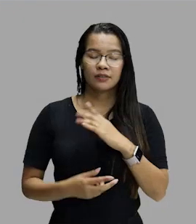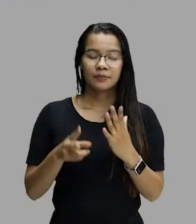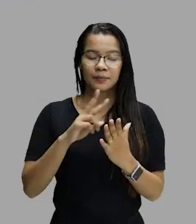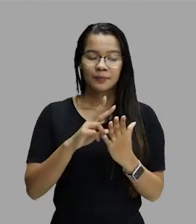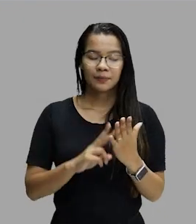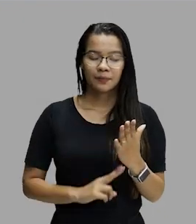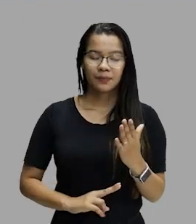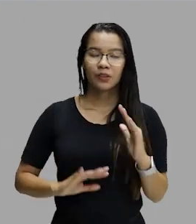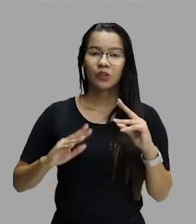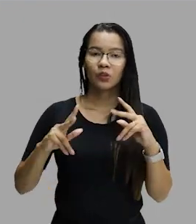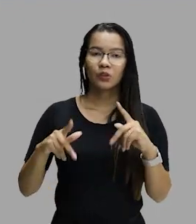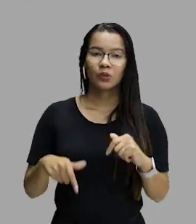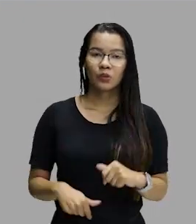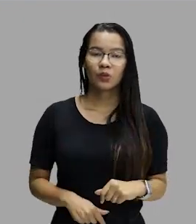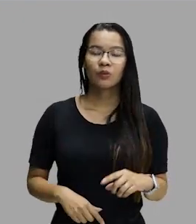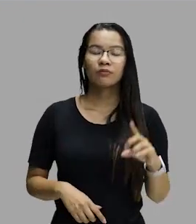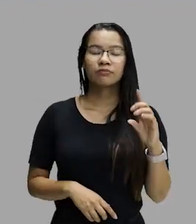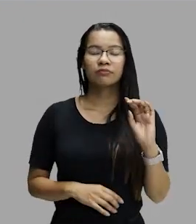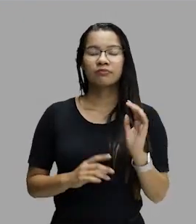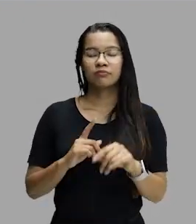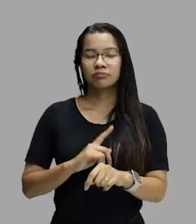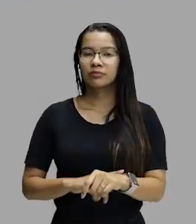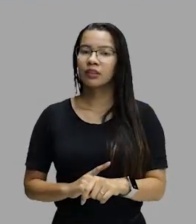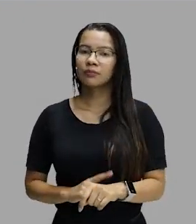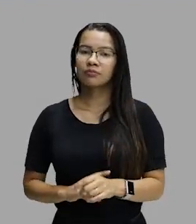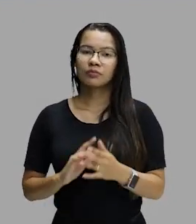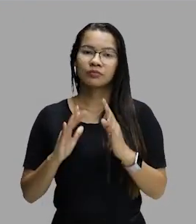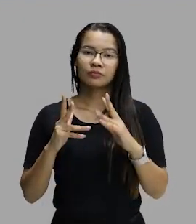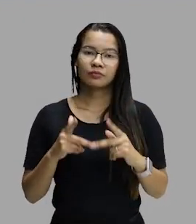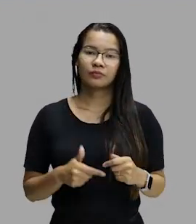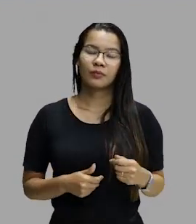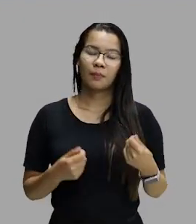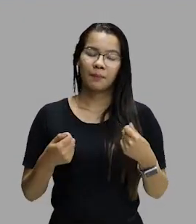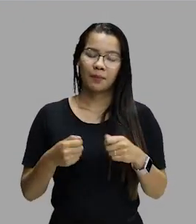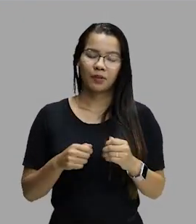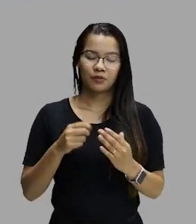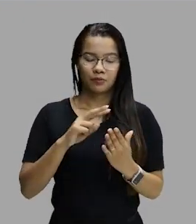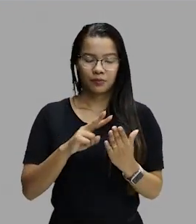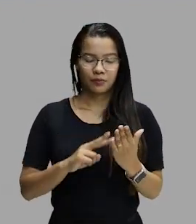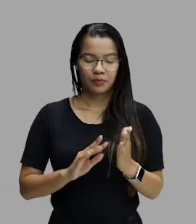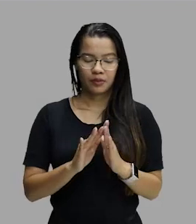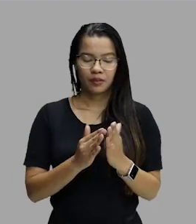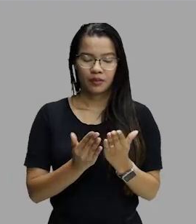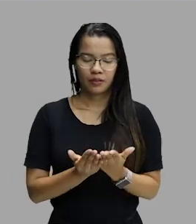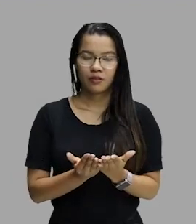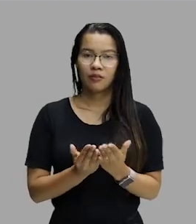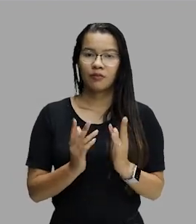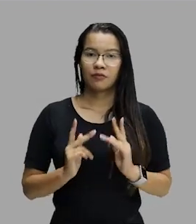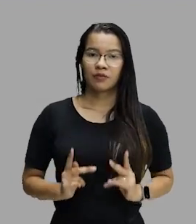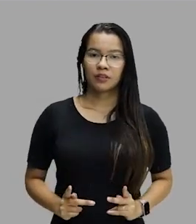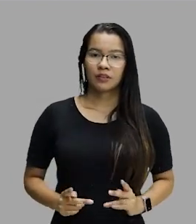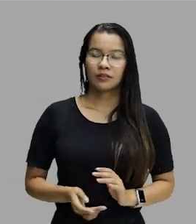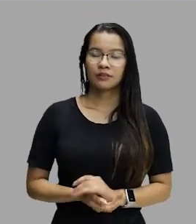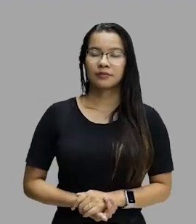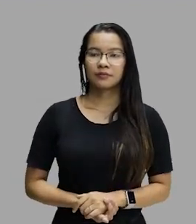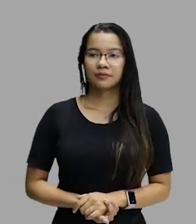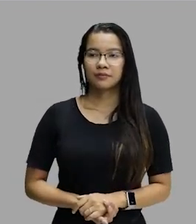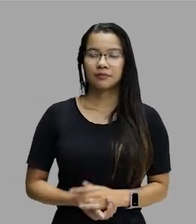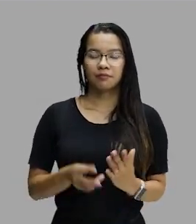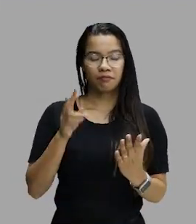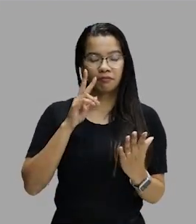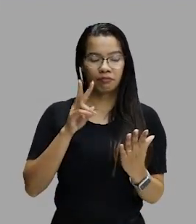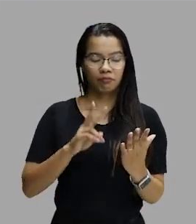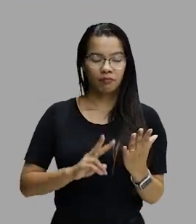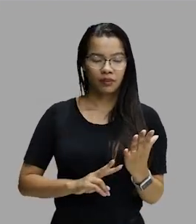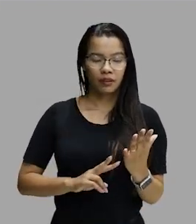tempo todo. Essa leitura pode ser física, né? Você pegar um livro, um jornal, uma revista, passar seus olhos